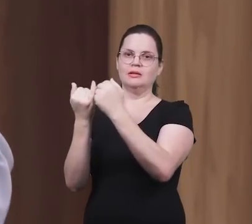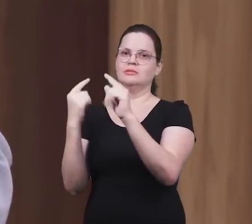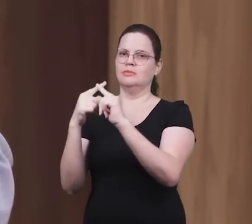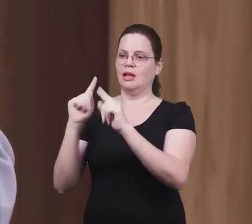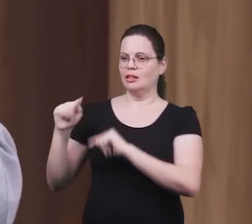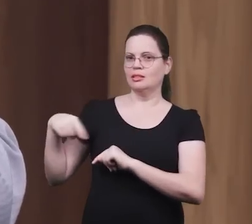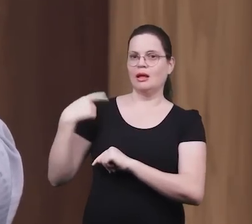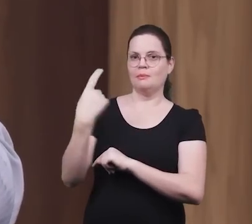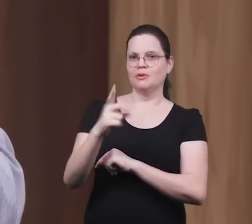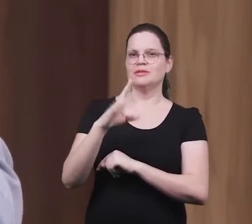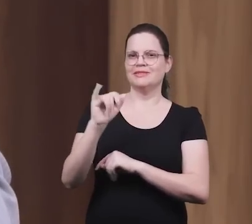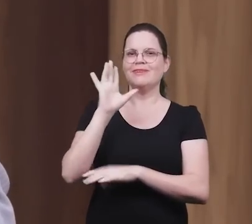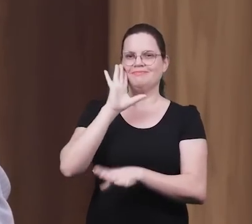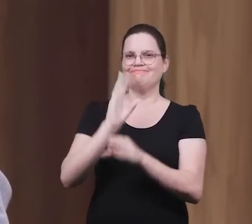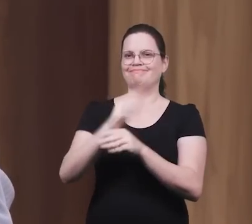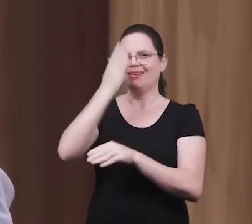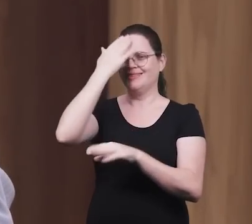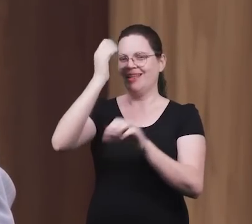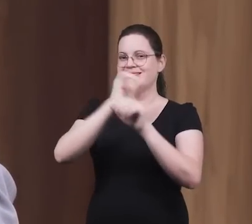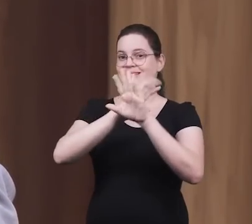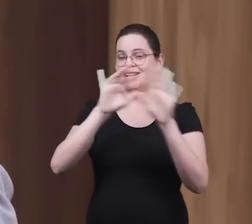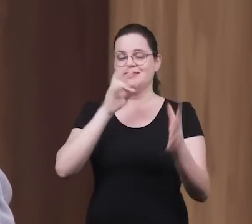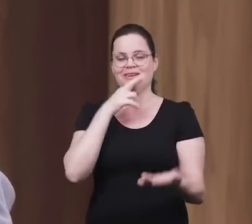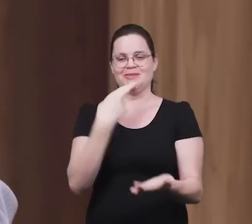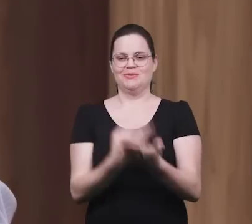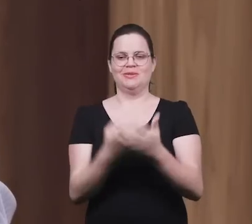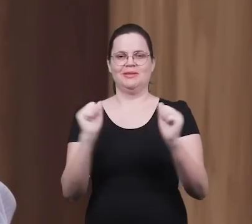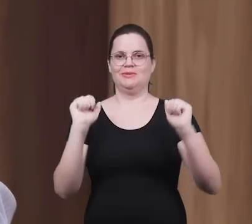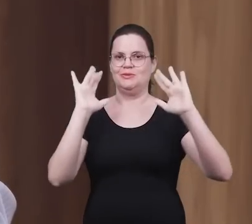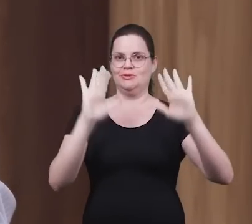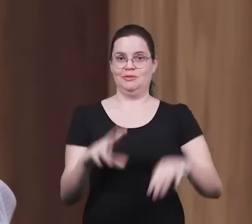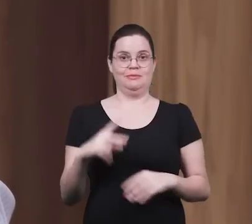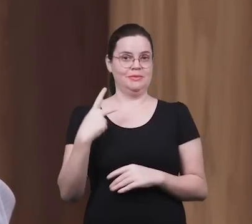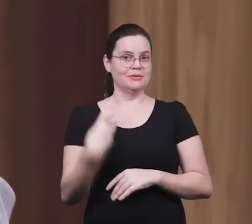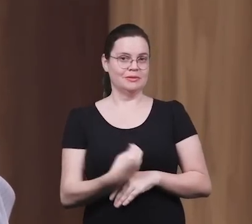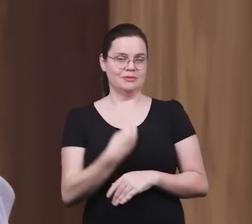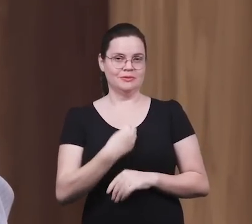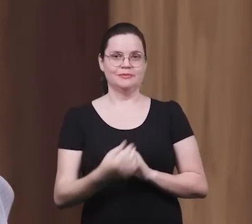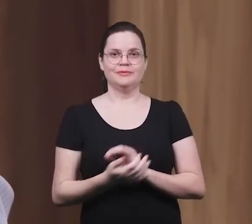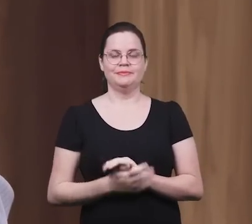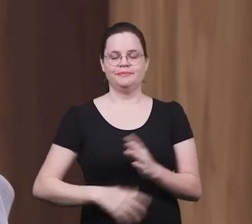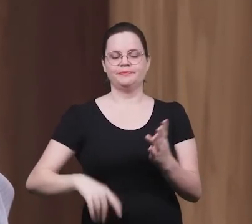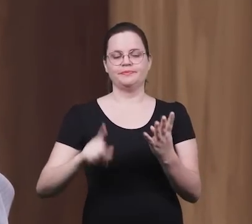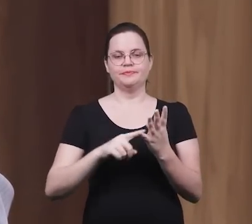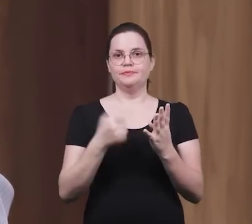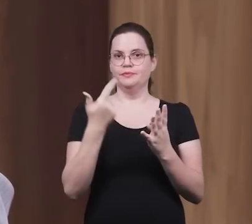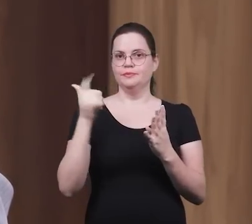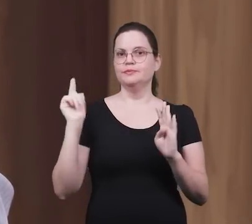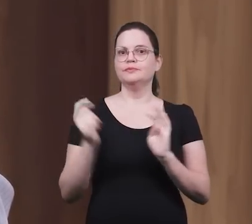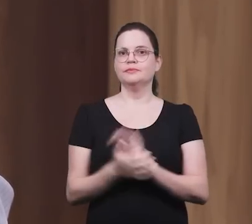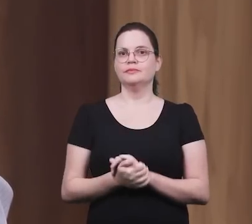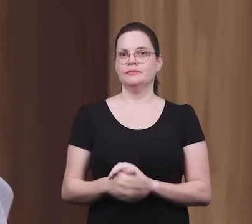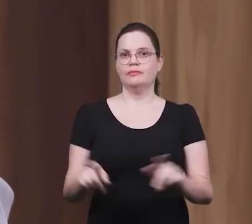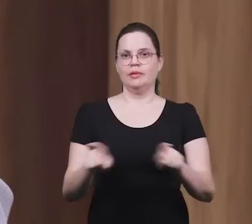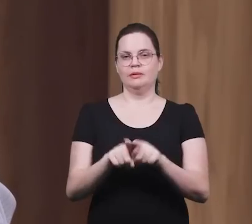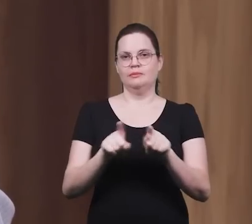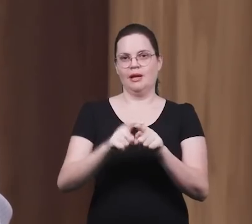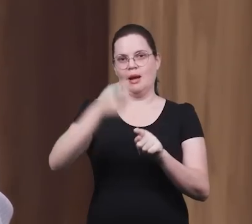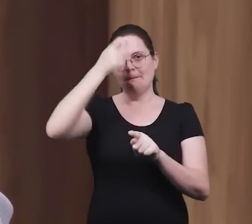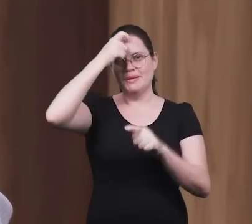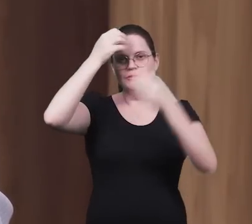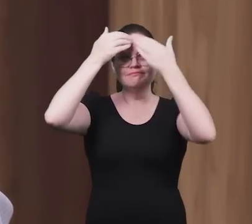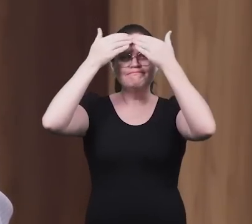porque lá na frente você vai colher muitos resultados benéficos na sua vida. Outro item, ter uma